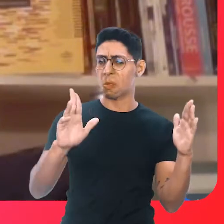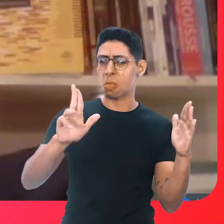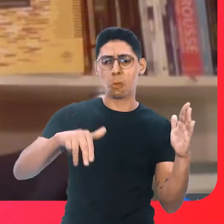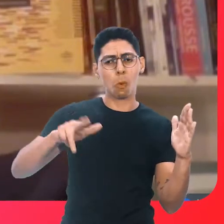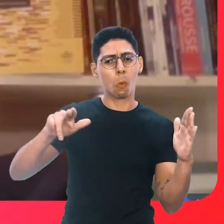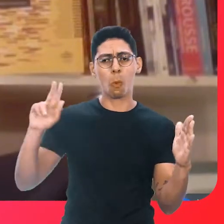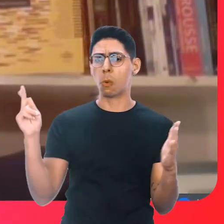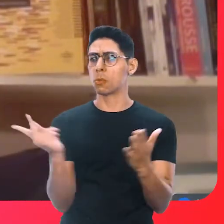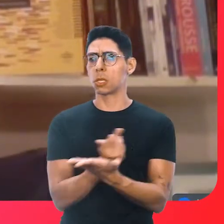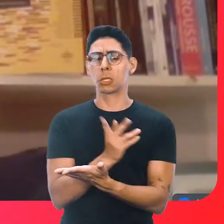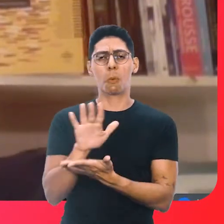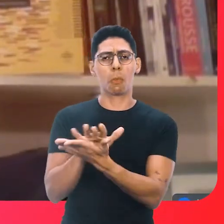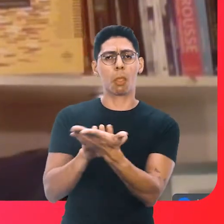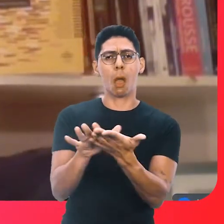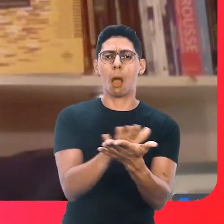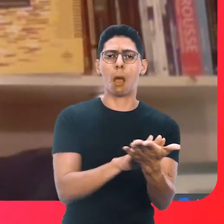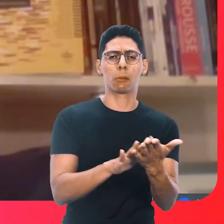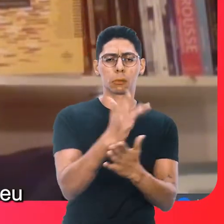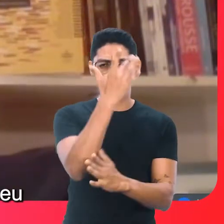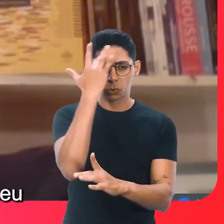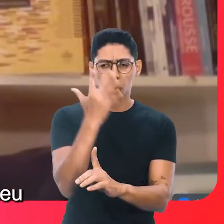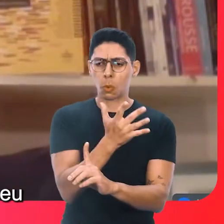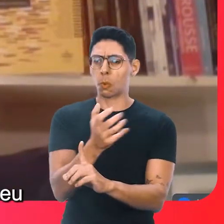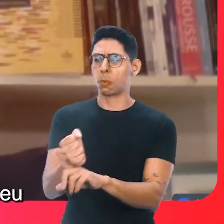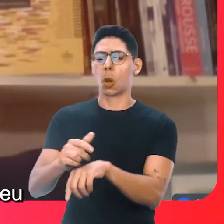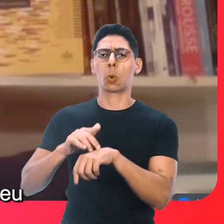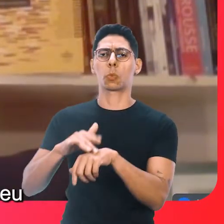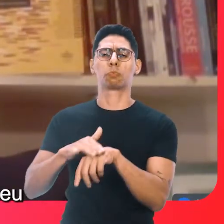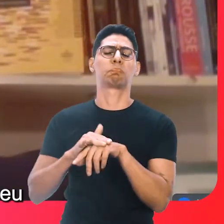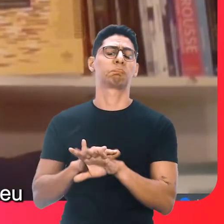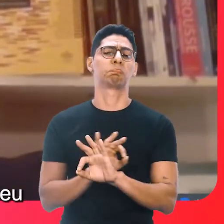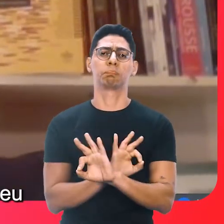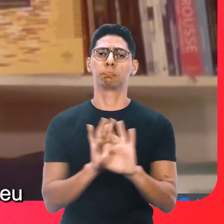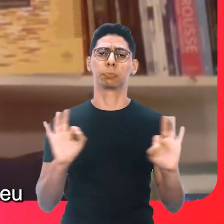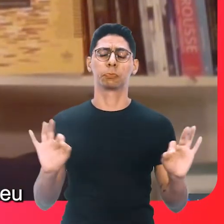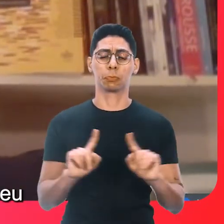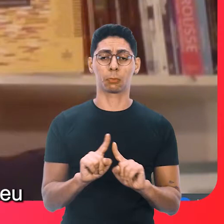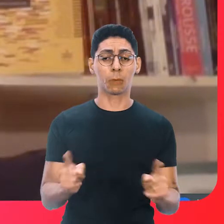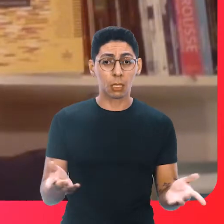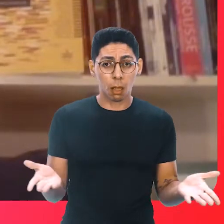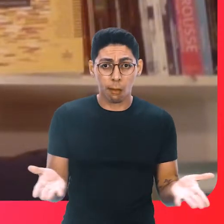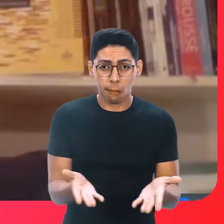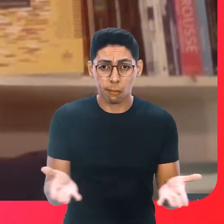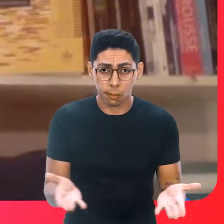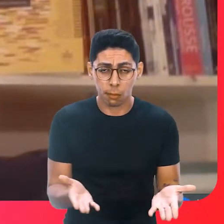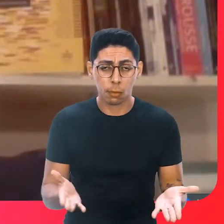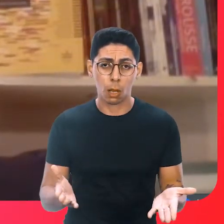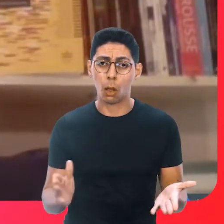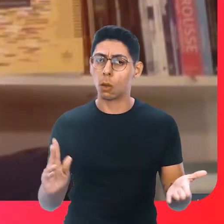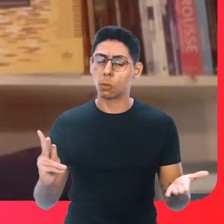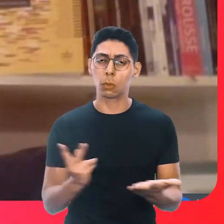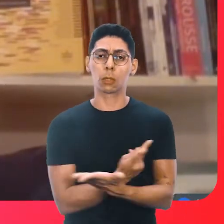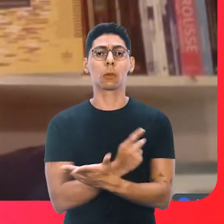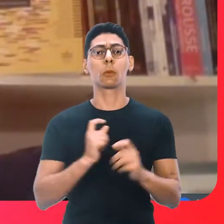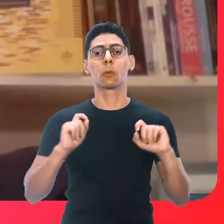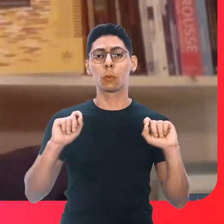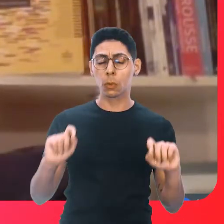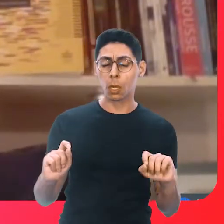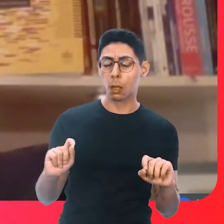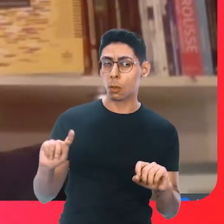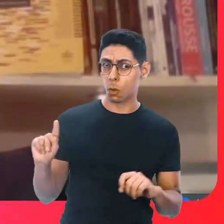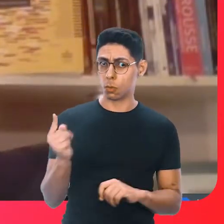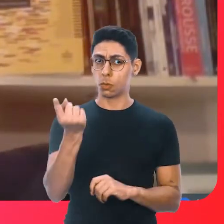de poliomielite no Brasil. E agora, segundo os últimos dados que eu tive